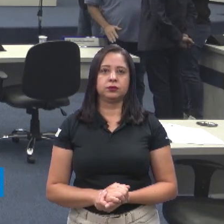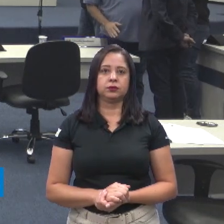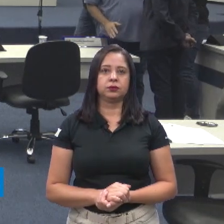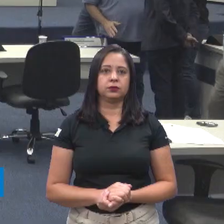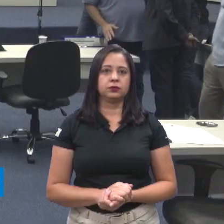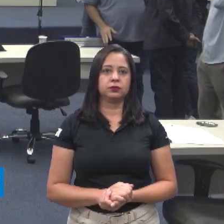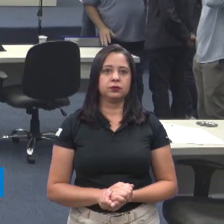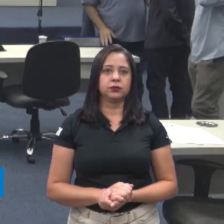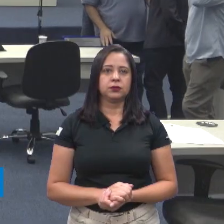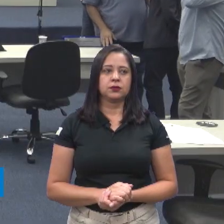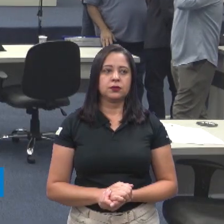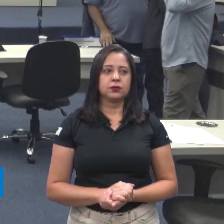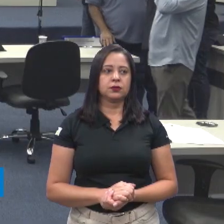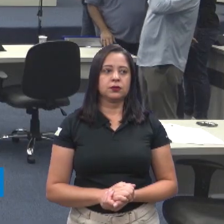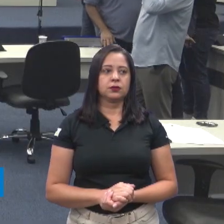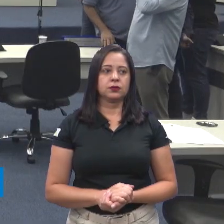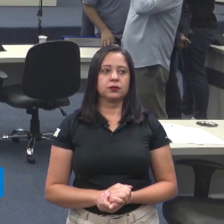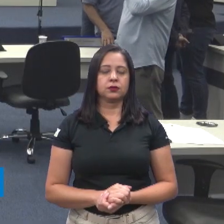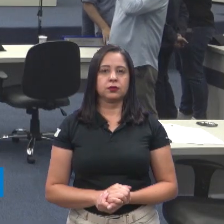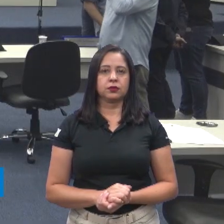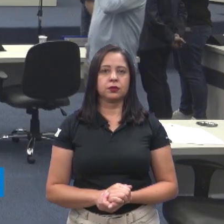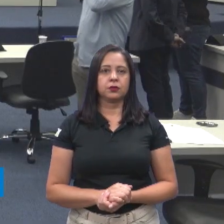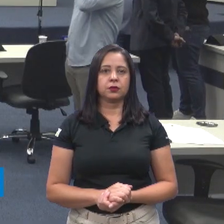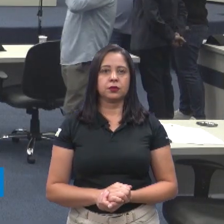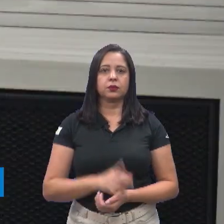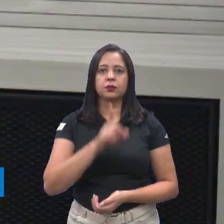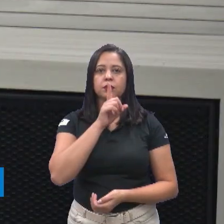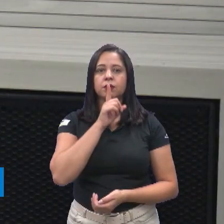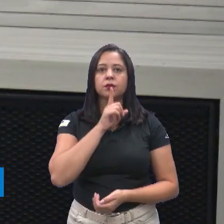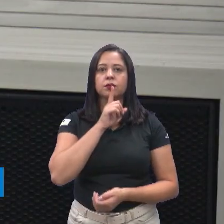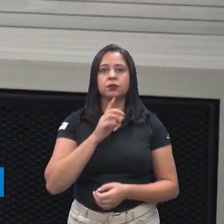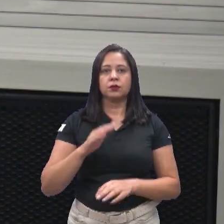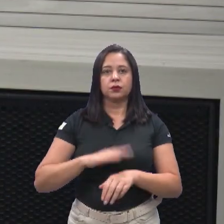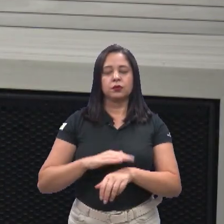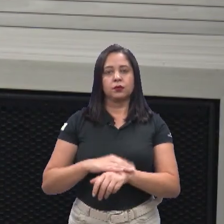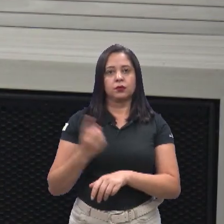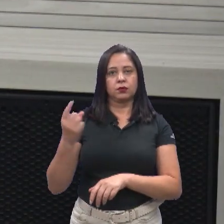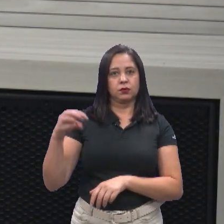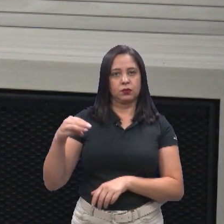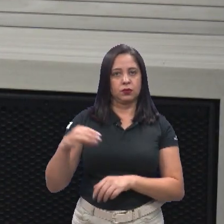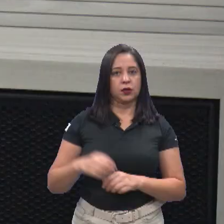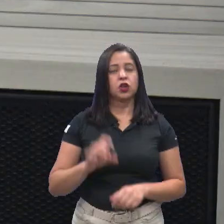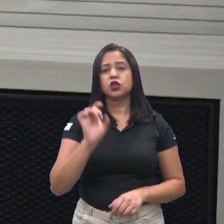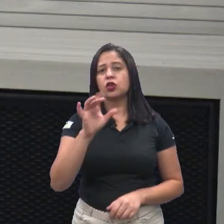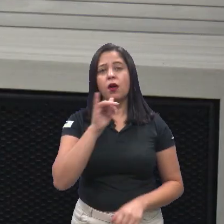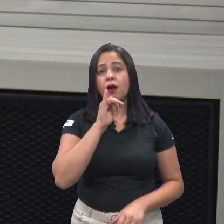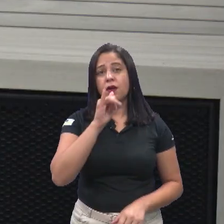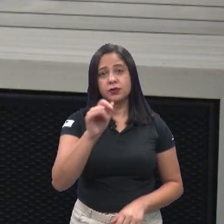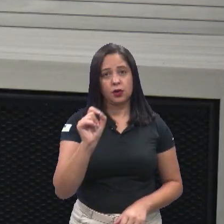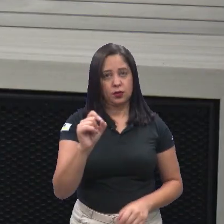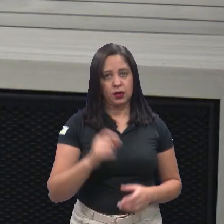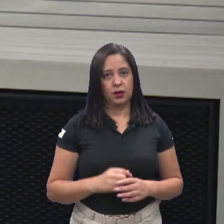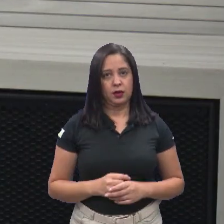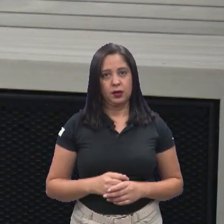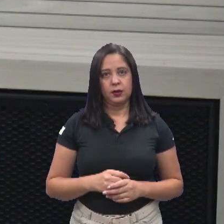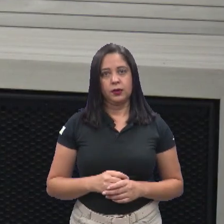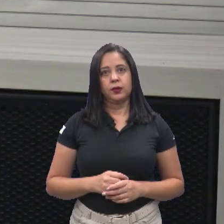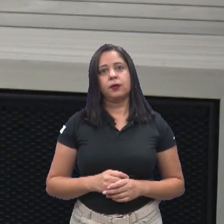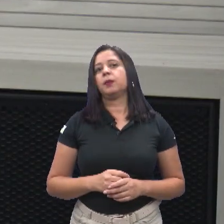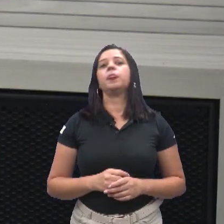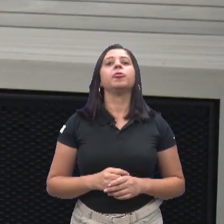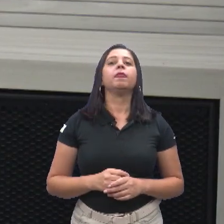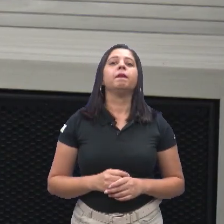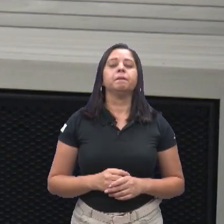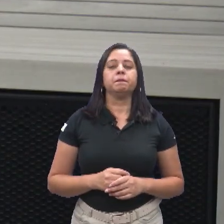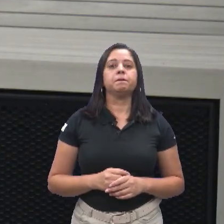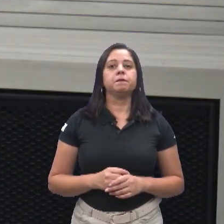ordem. Vereador Sérgio Camargo, por tempo de 1 minuto. Obrigado, presidente. Eu só quero falar aqui, porque, na verdade, a polêmica toda aconteceu